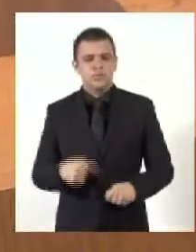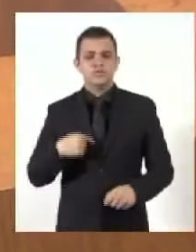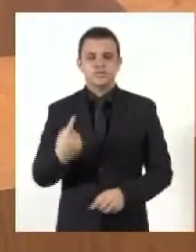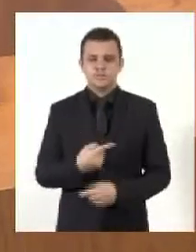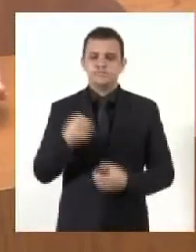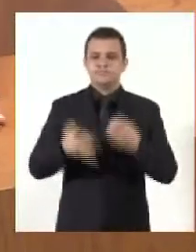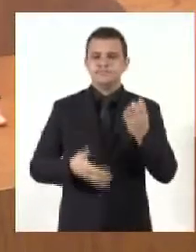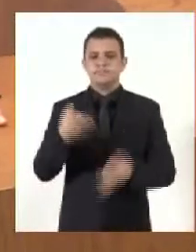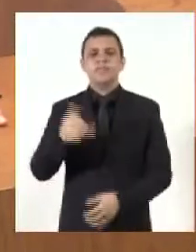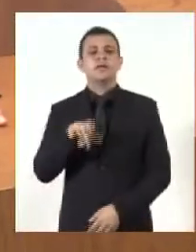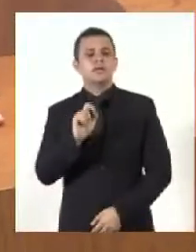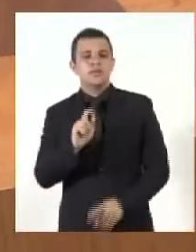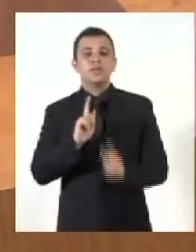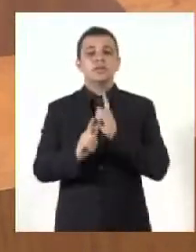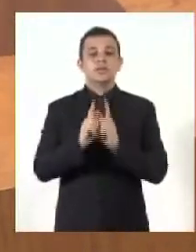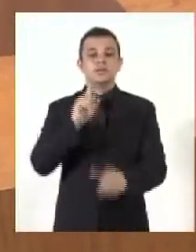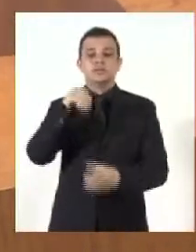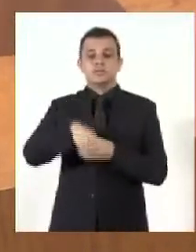no futebol brasileiro.